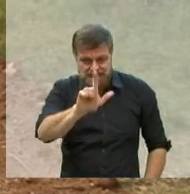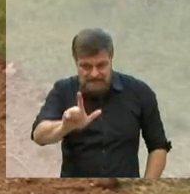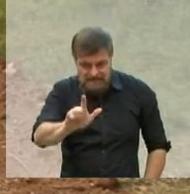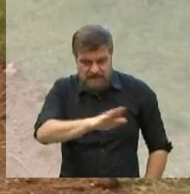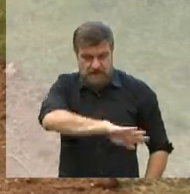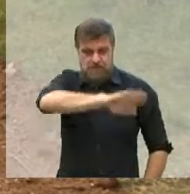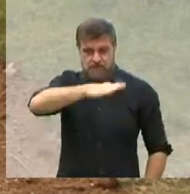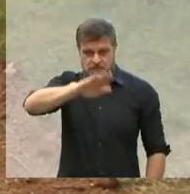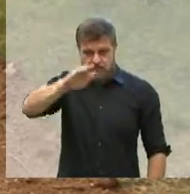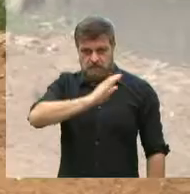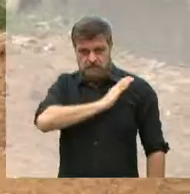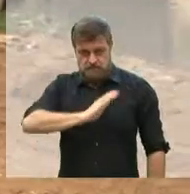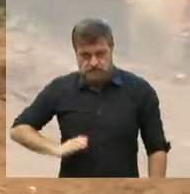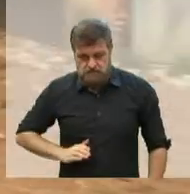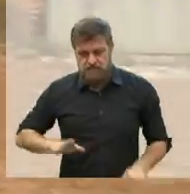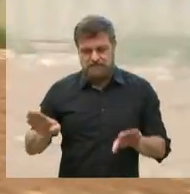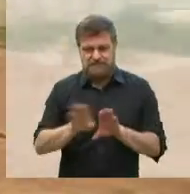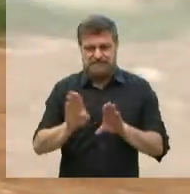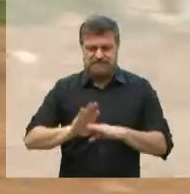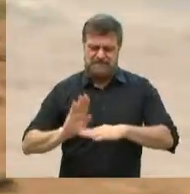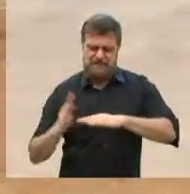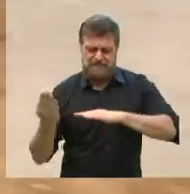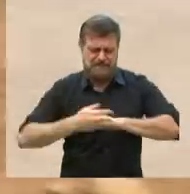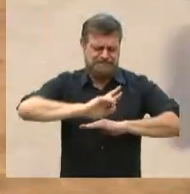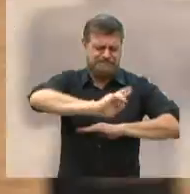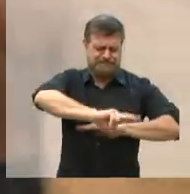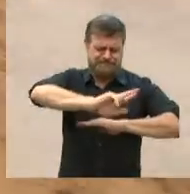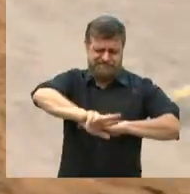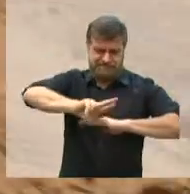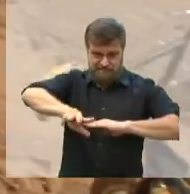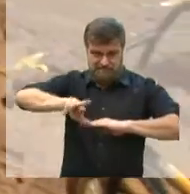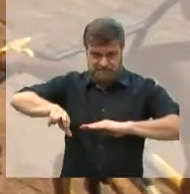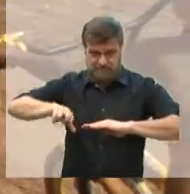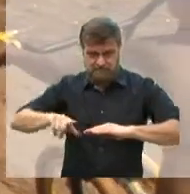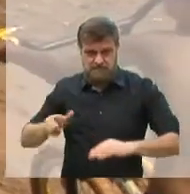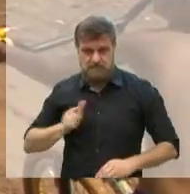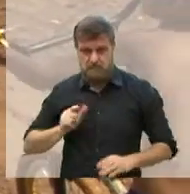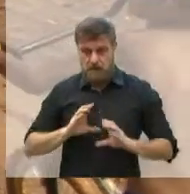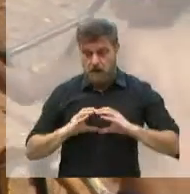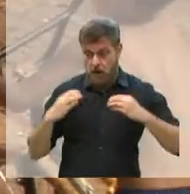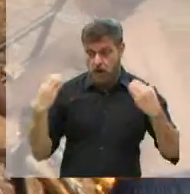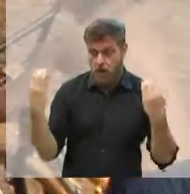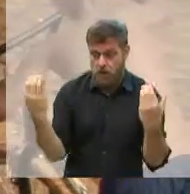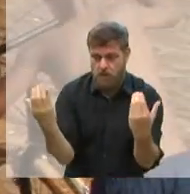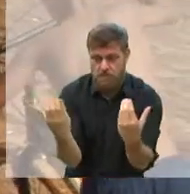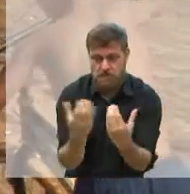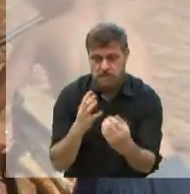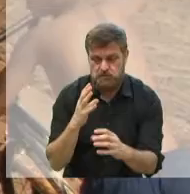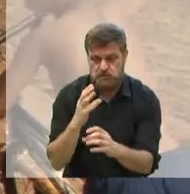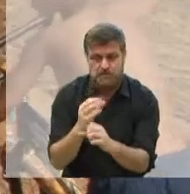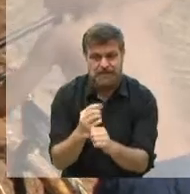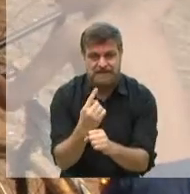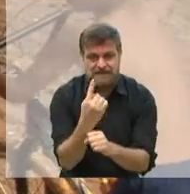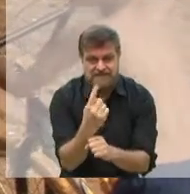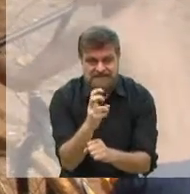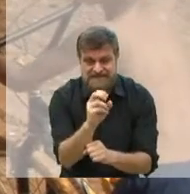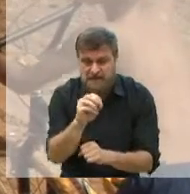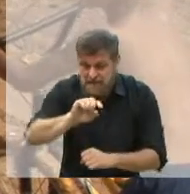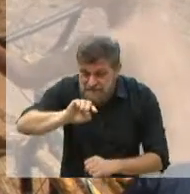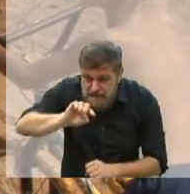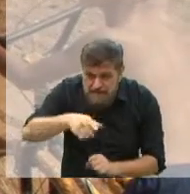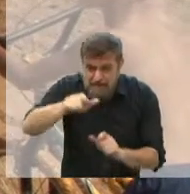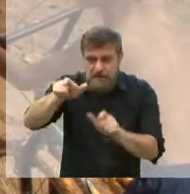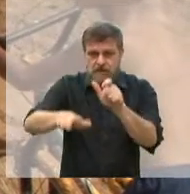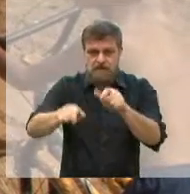B, Campo Belo, Itaguaçu, Dom Gilberto, Pucamp, uma comunidade com quase 150 mil